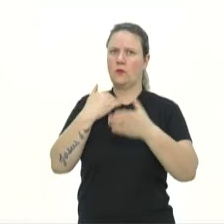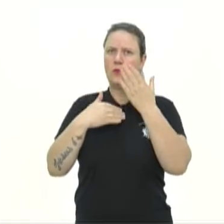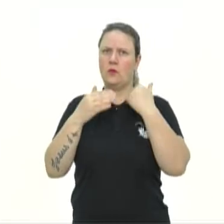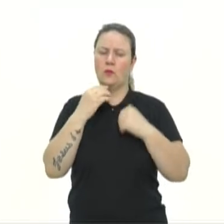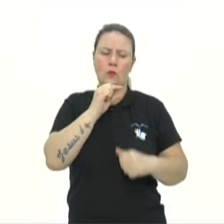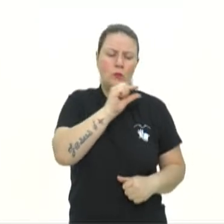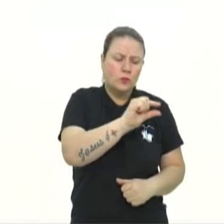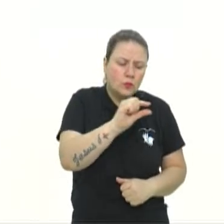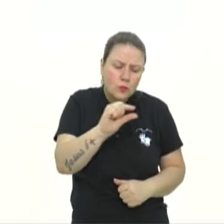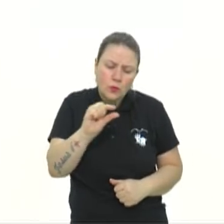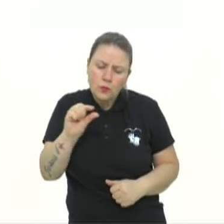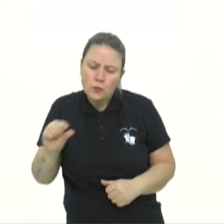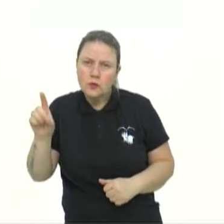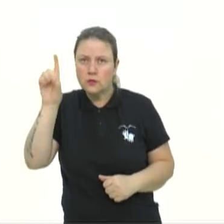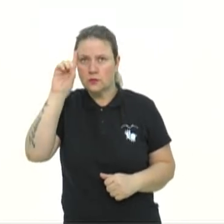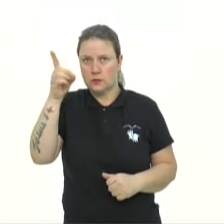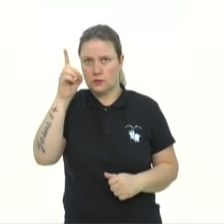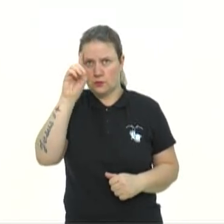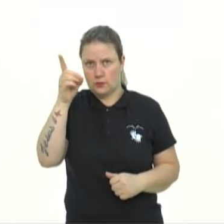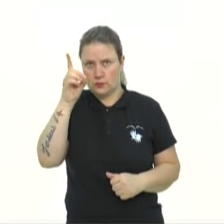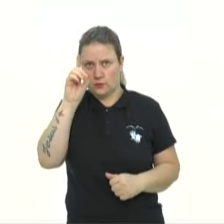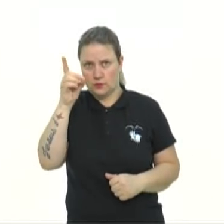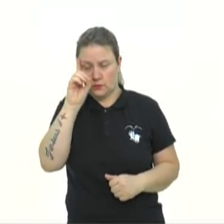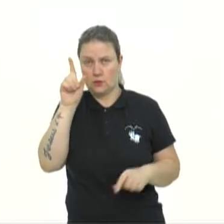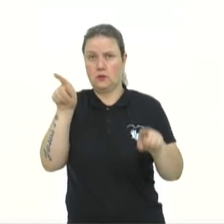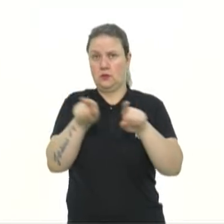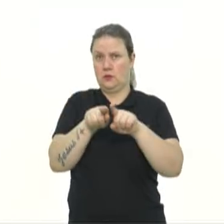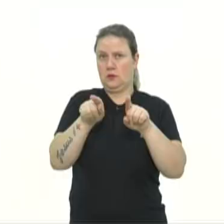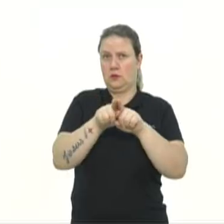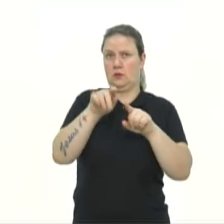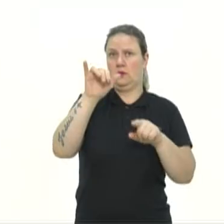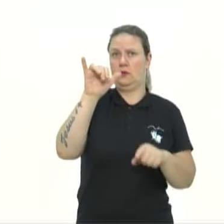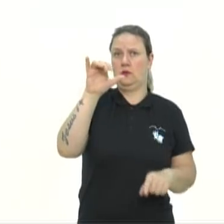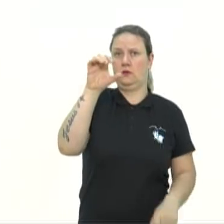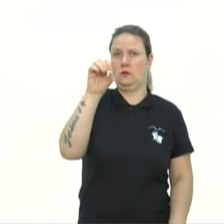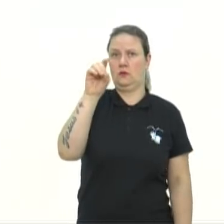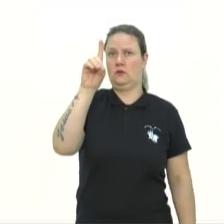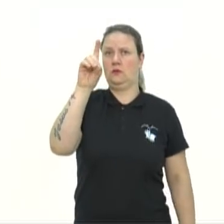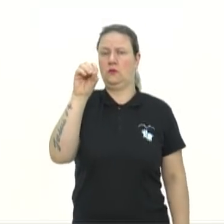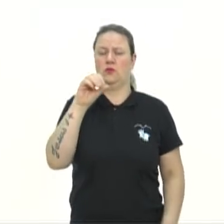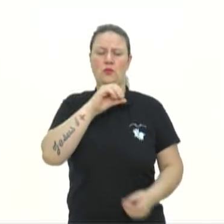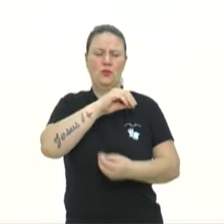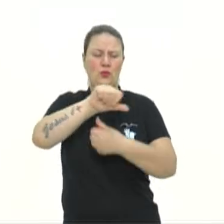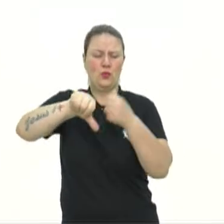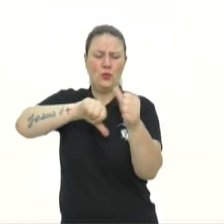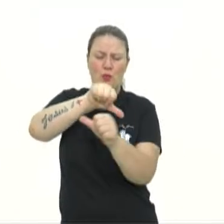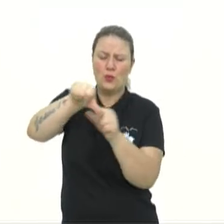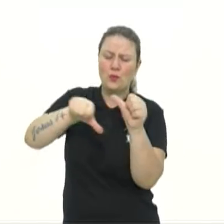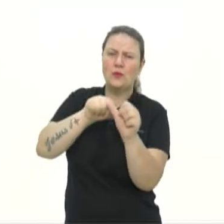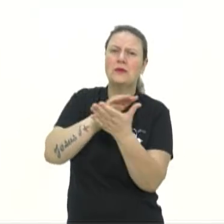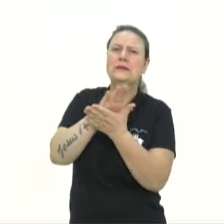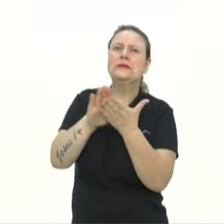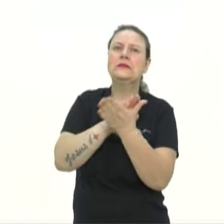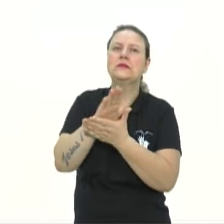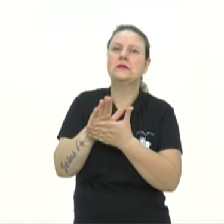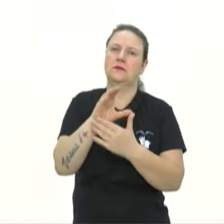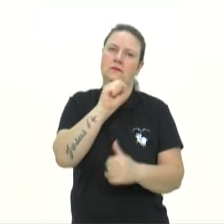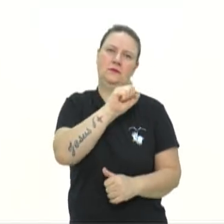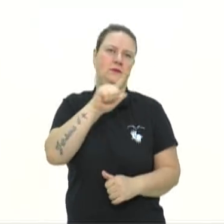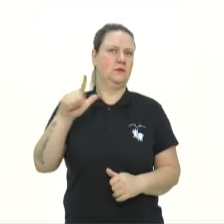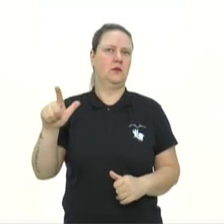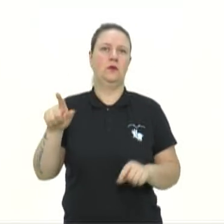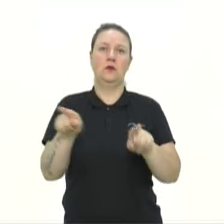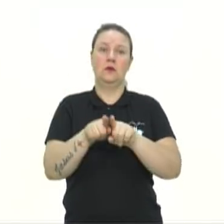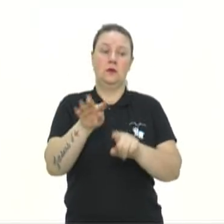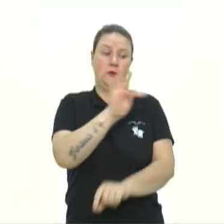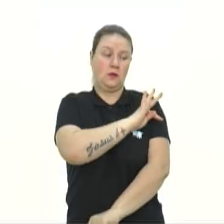pequenas quantidades diárias. Também o iodo não afeta a sua aparência e nem o seu sabor. E as técnicas de iodação